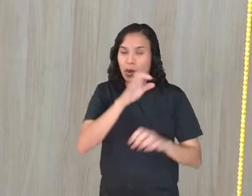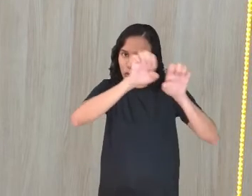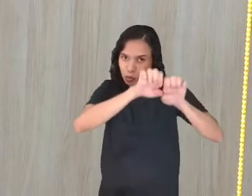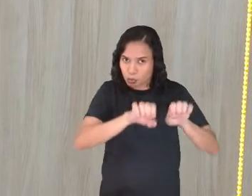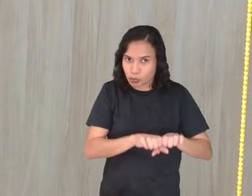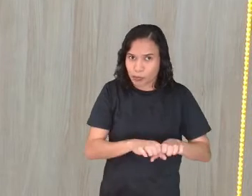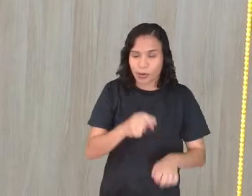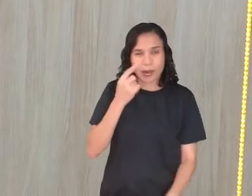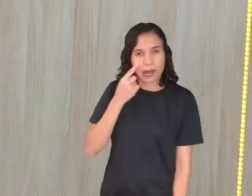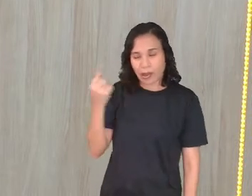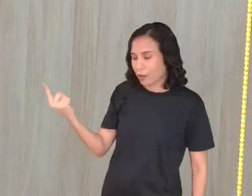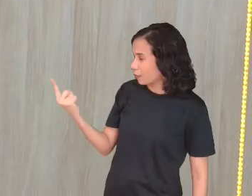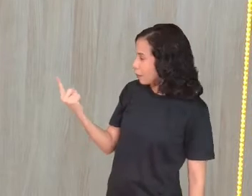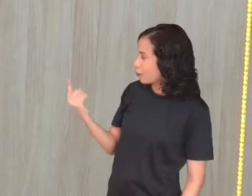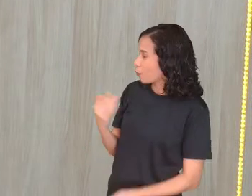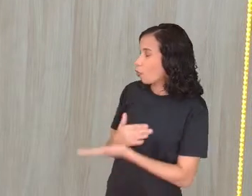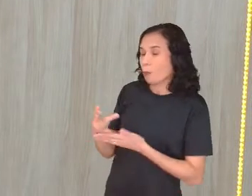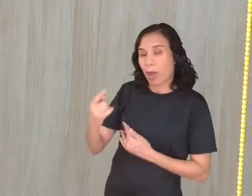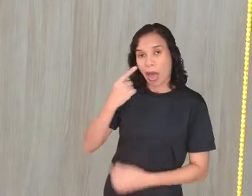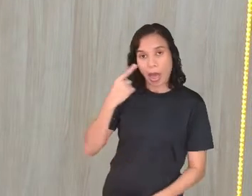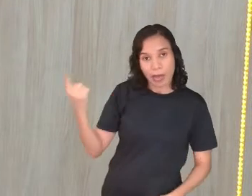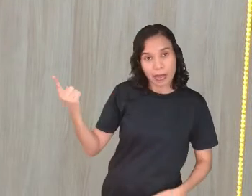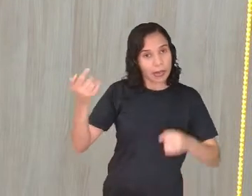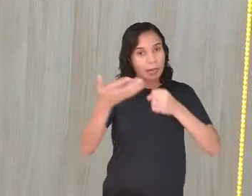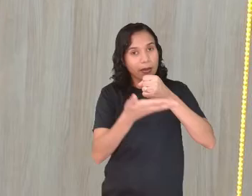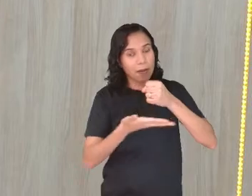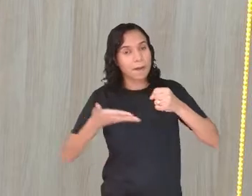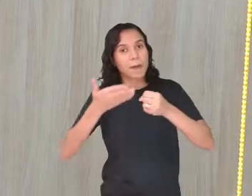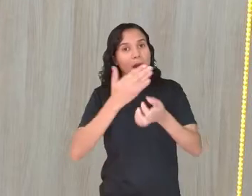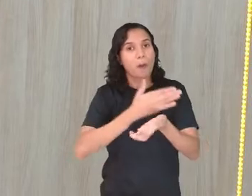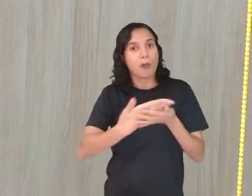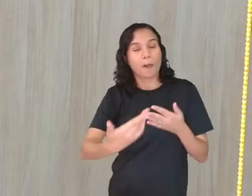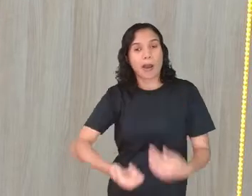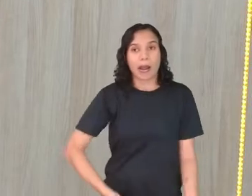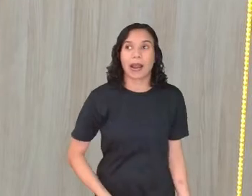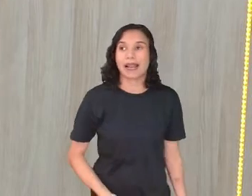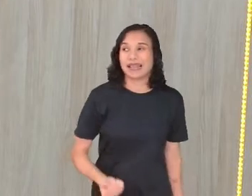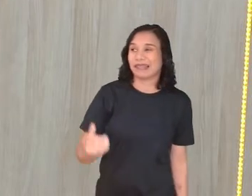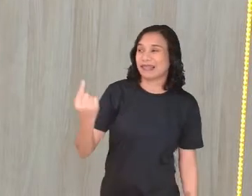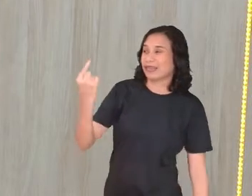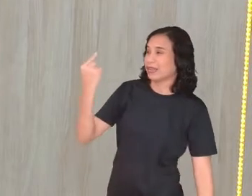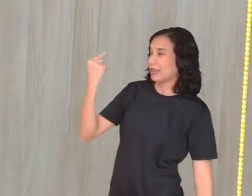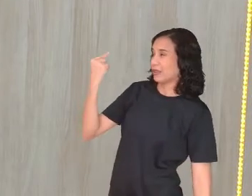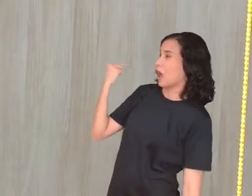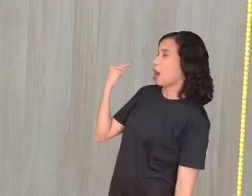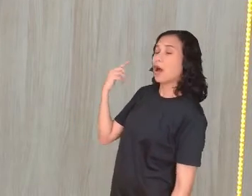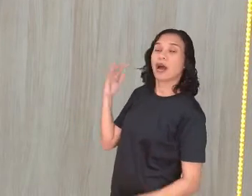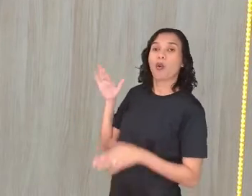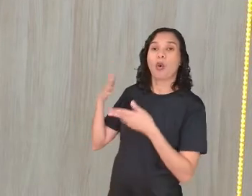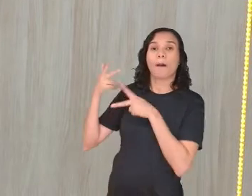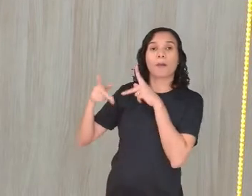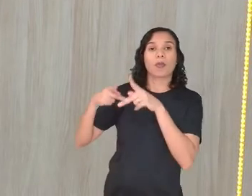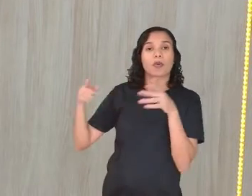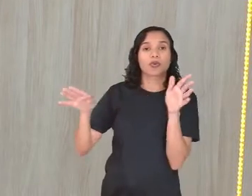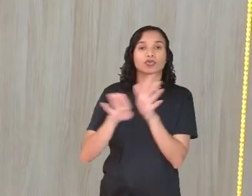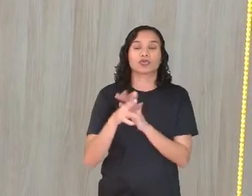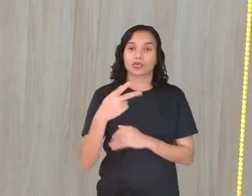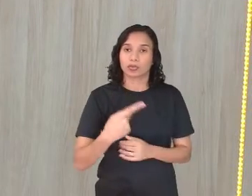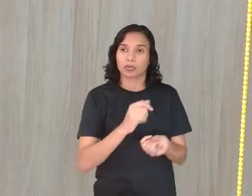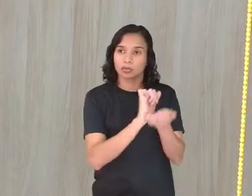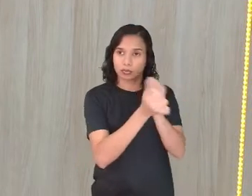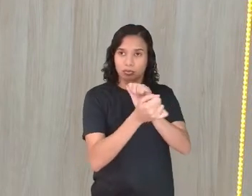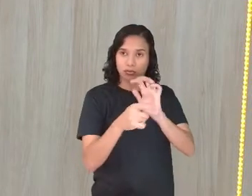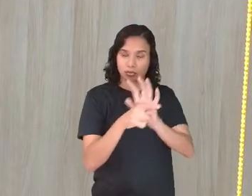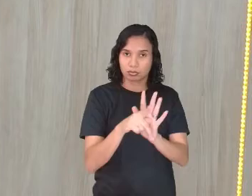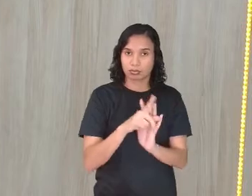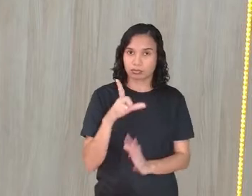né? Tem uma raiz, né? Uma raiz que vem lá de trás, desde quando essa população chegou aqui para ser